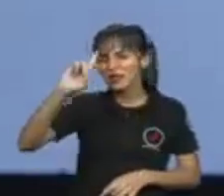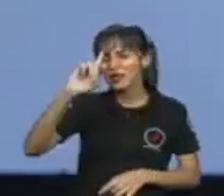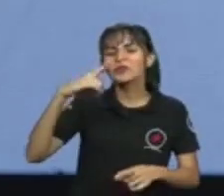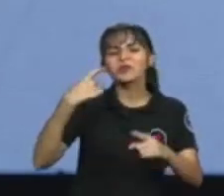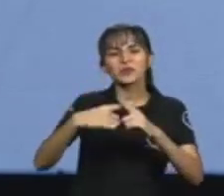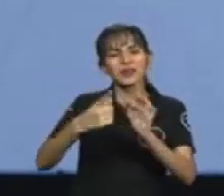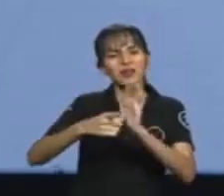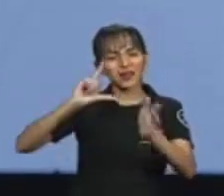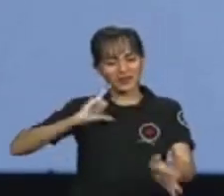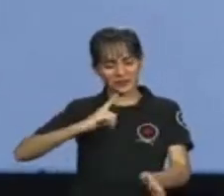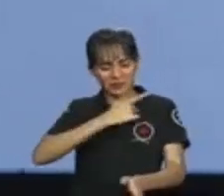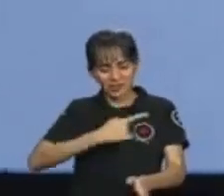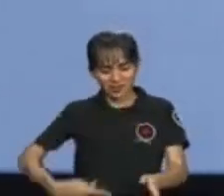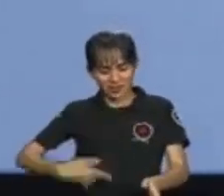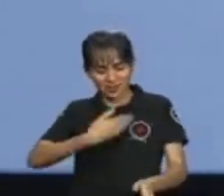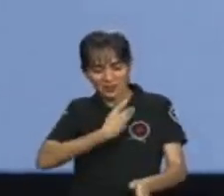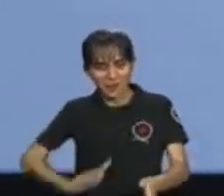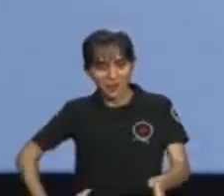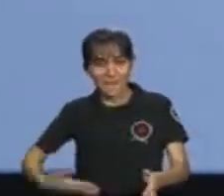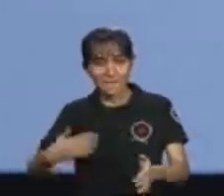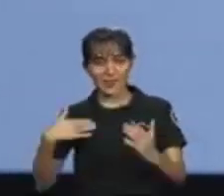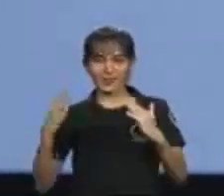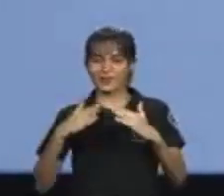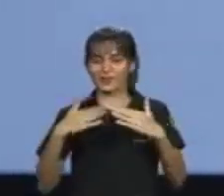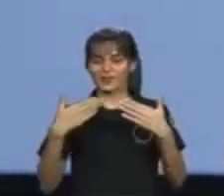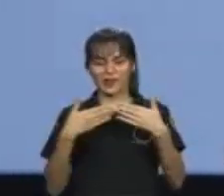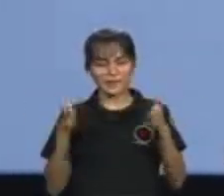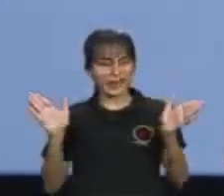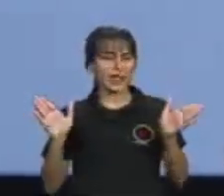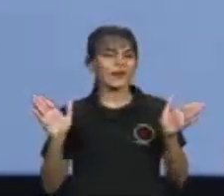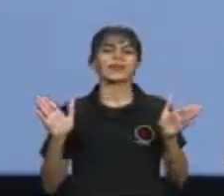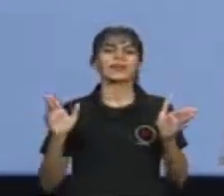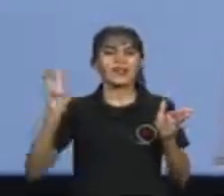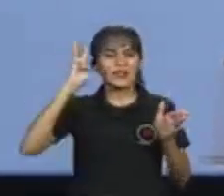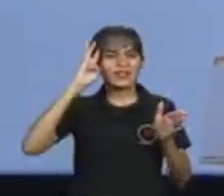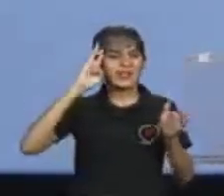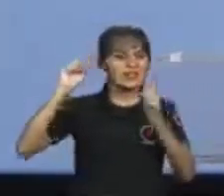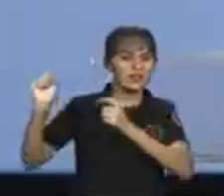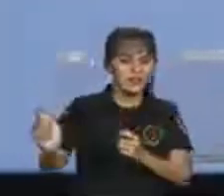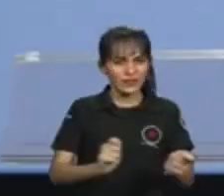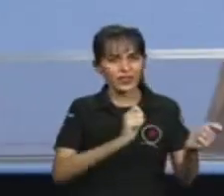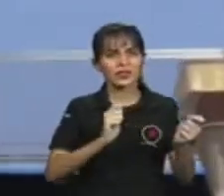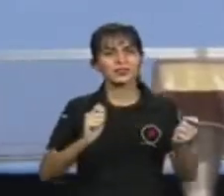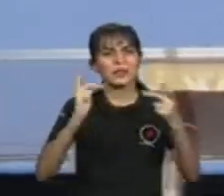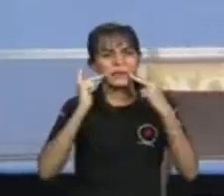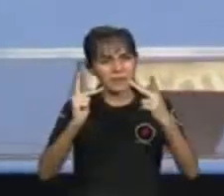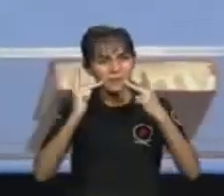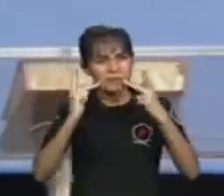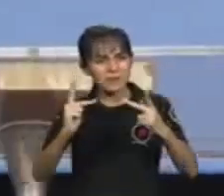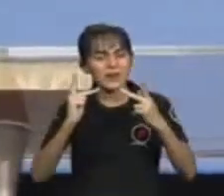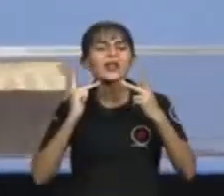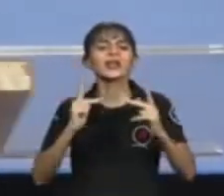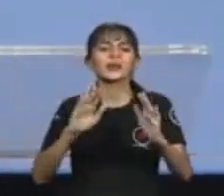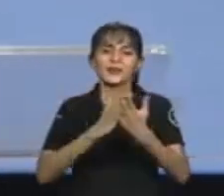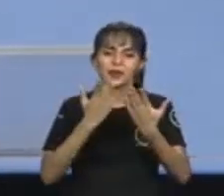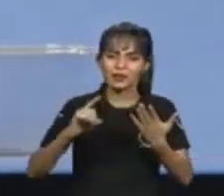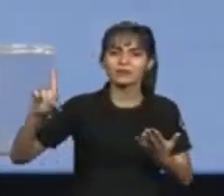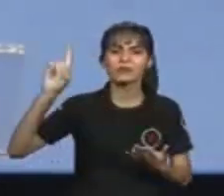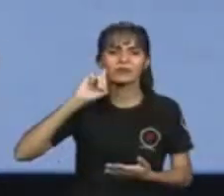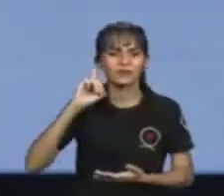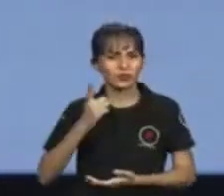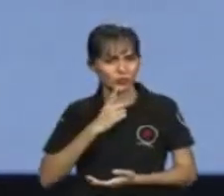de chegar na presidência, a minha casa ela era aberta todas as terças-feiras para a gente pregar a palavra para os surdos da minha